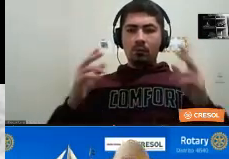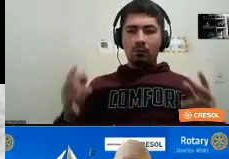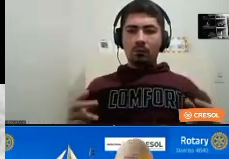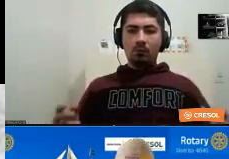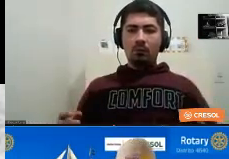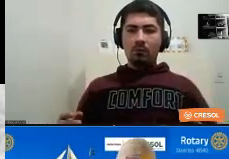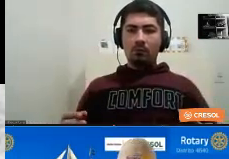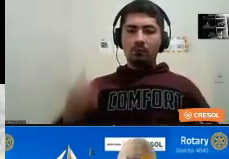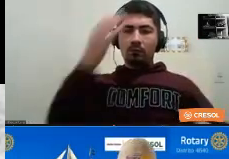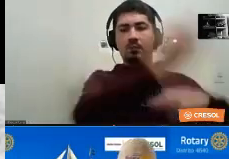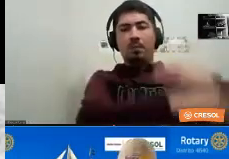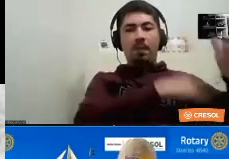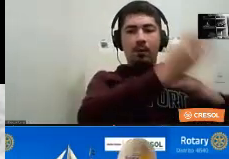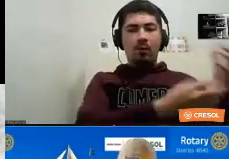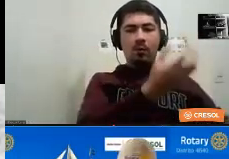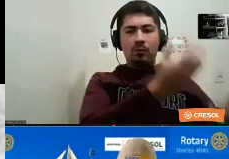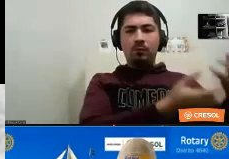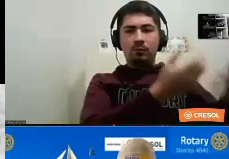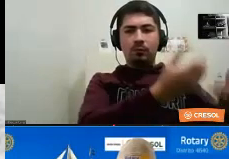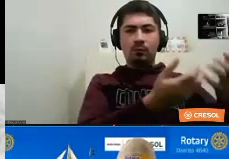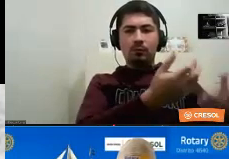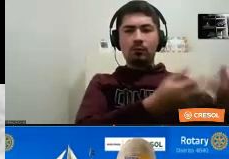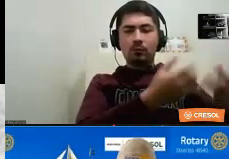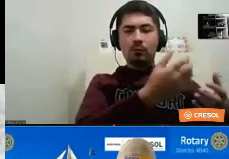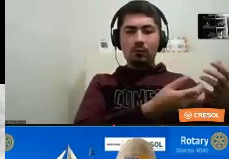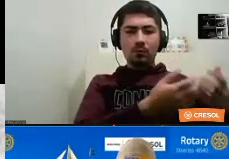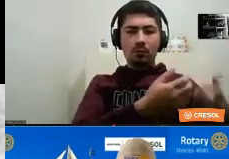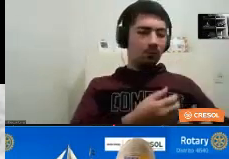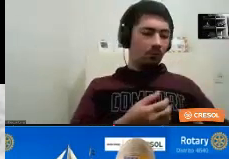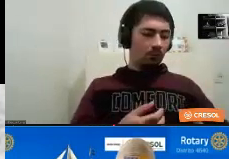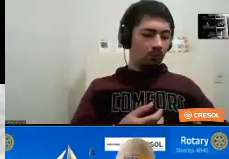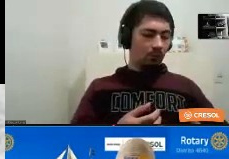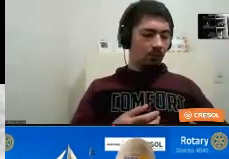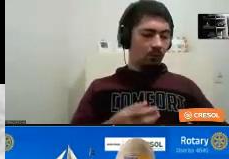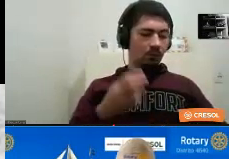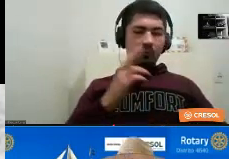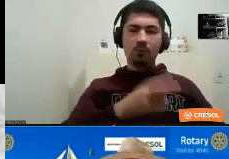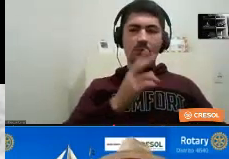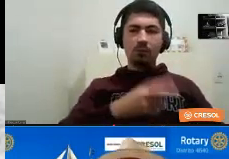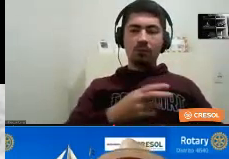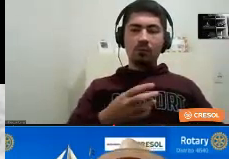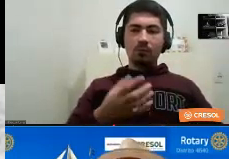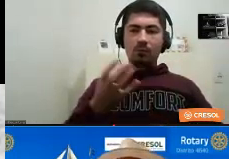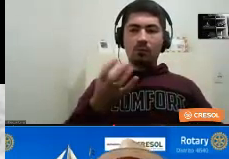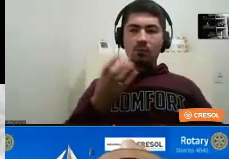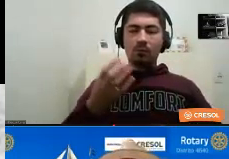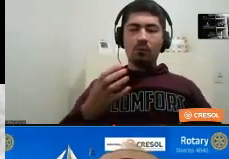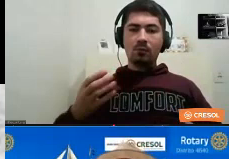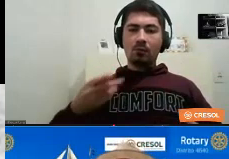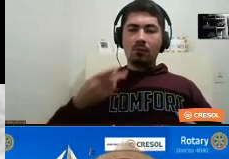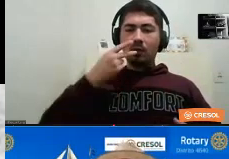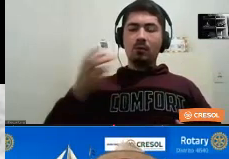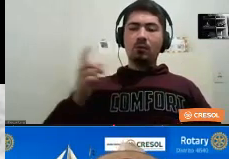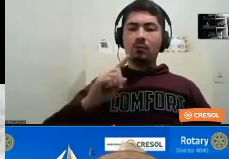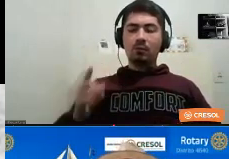daquele incêndio, que as labaredas que passavam em volta, eu sempre tinha que dar o estímulo, dizer para eles, não,